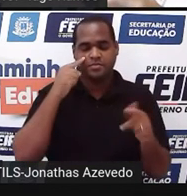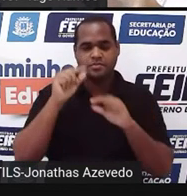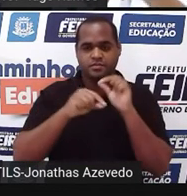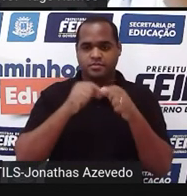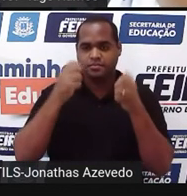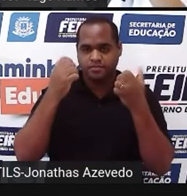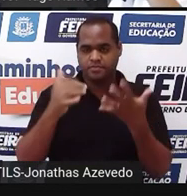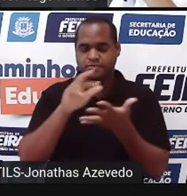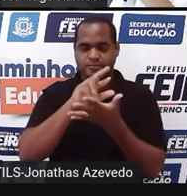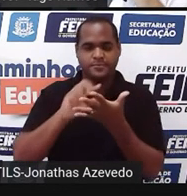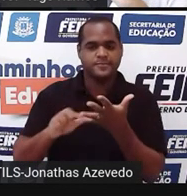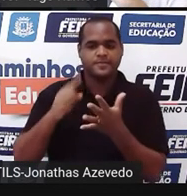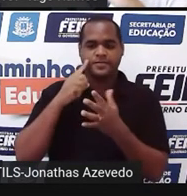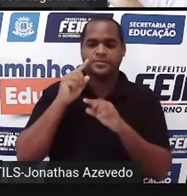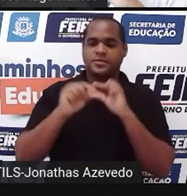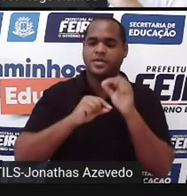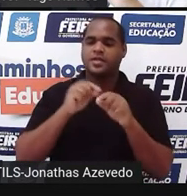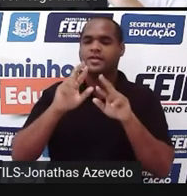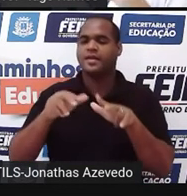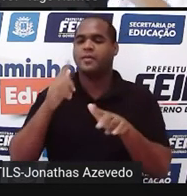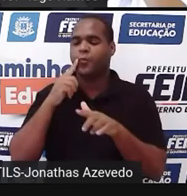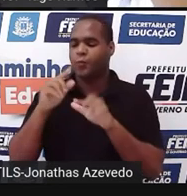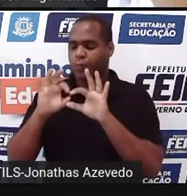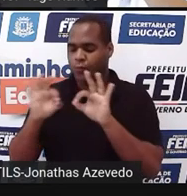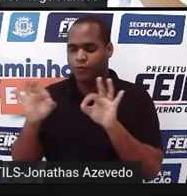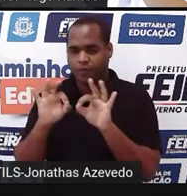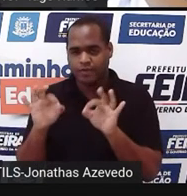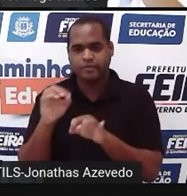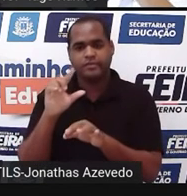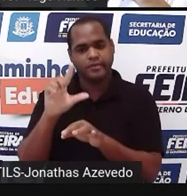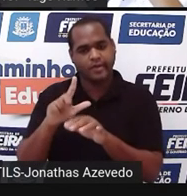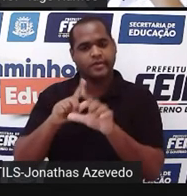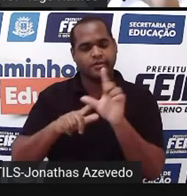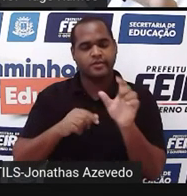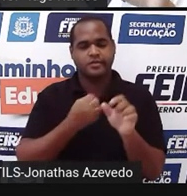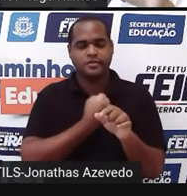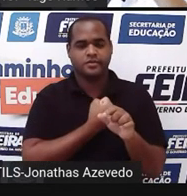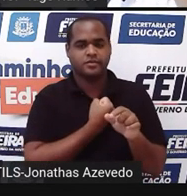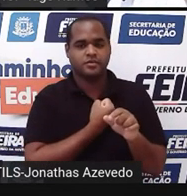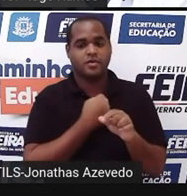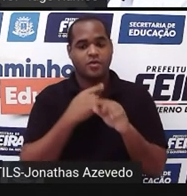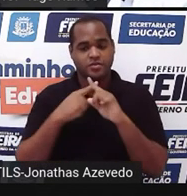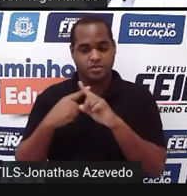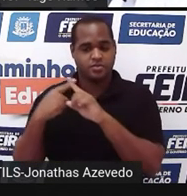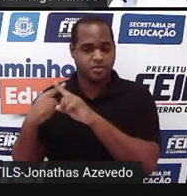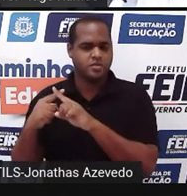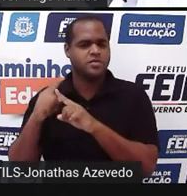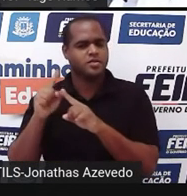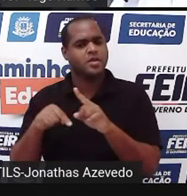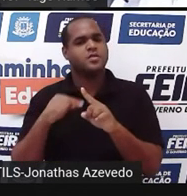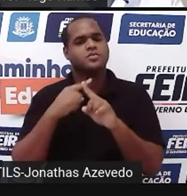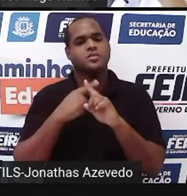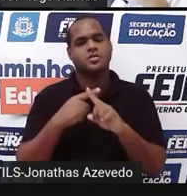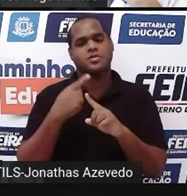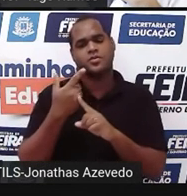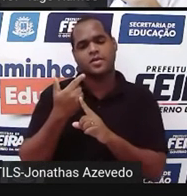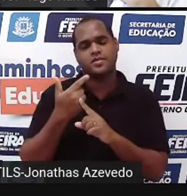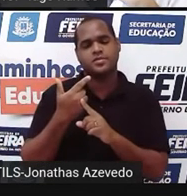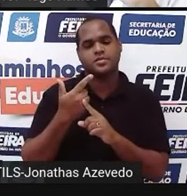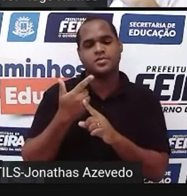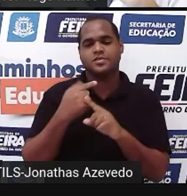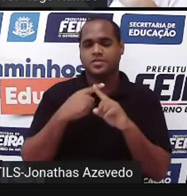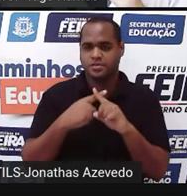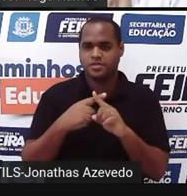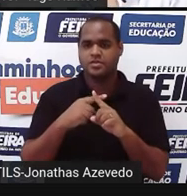se essa soma anula uma das incógnitas ó somando x 1 x 1 x + 12 x 3